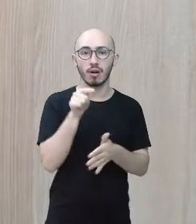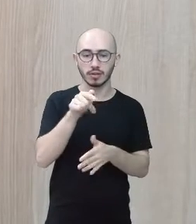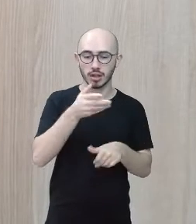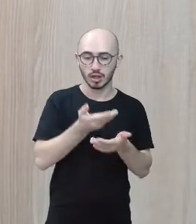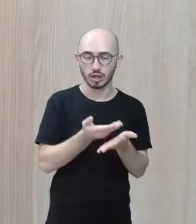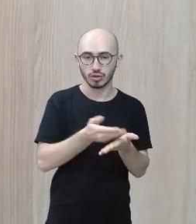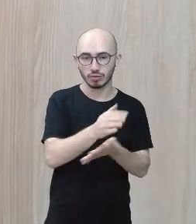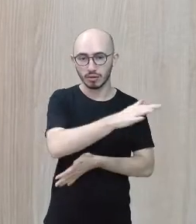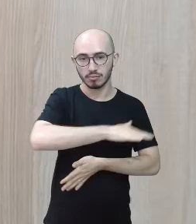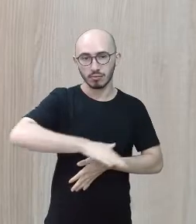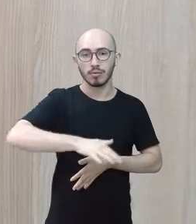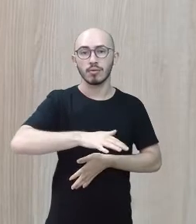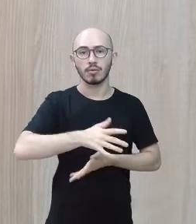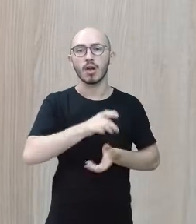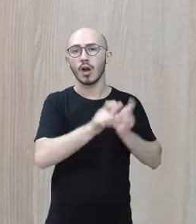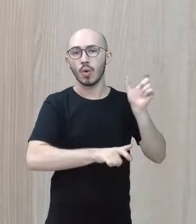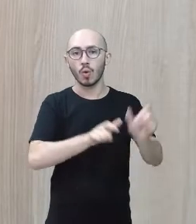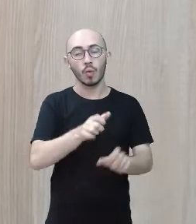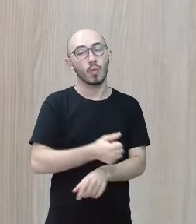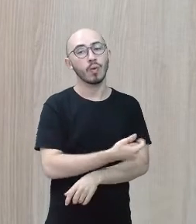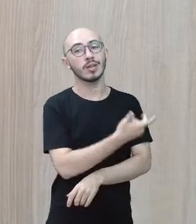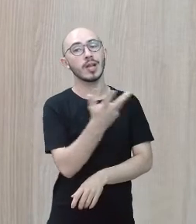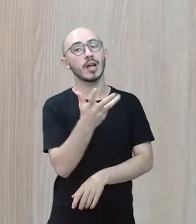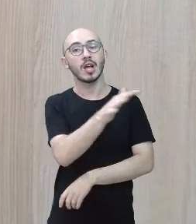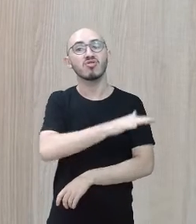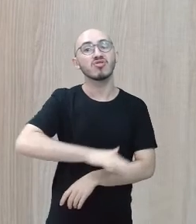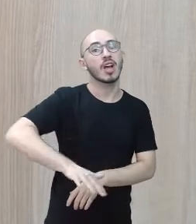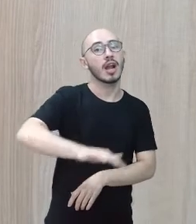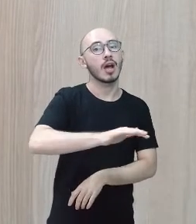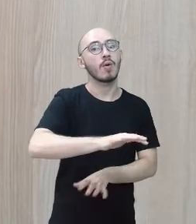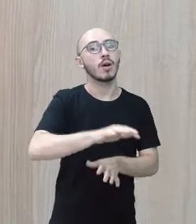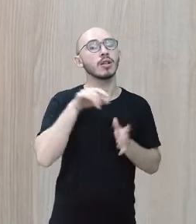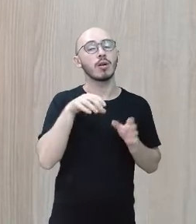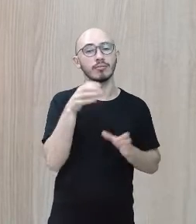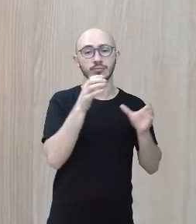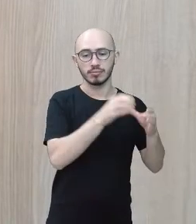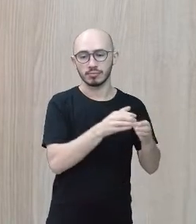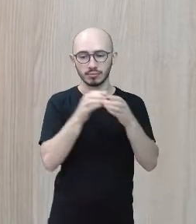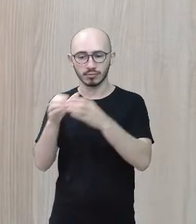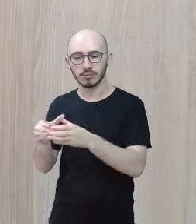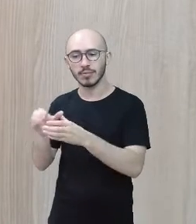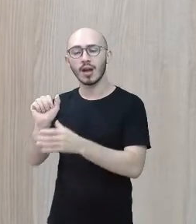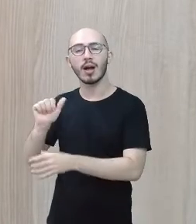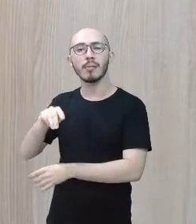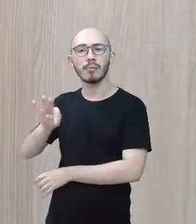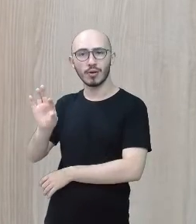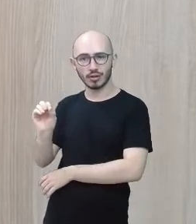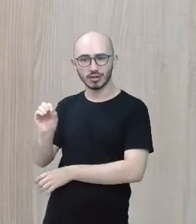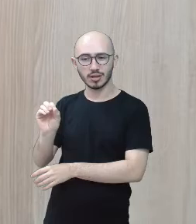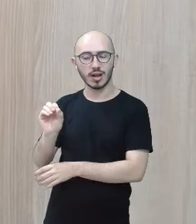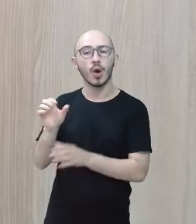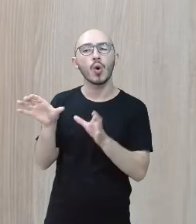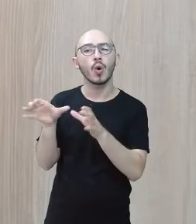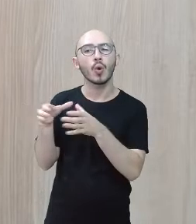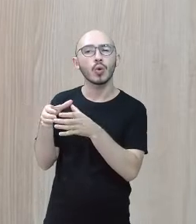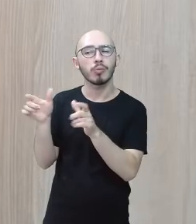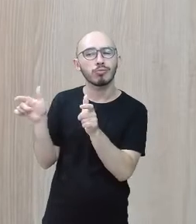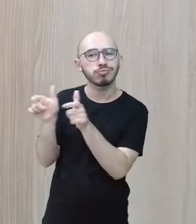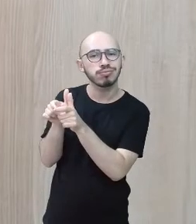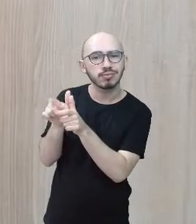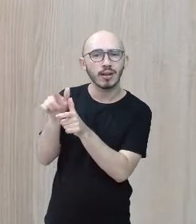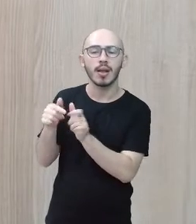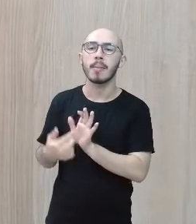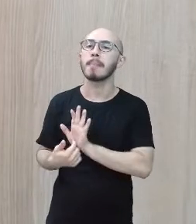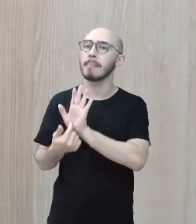amostra que você vai ter que pegar em relação à sua pesquisa tem que ser uma amostra, certo? Que te dê um